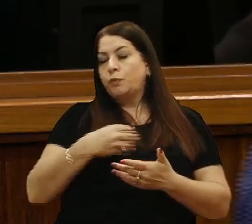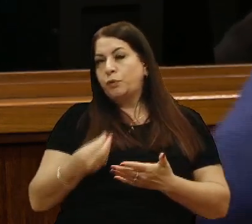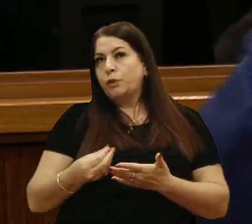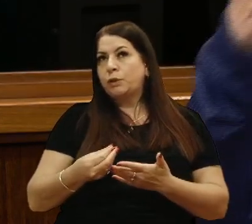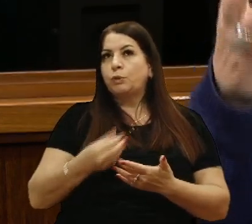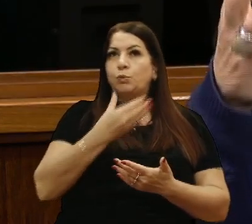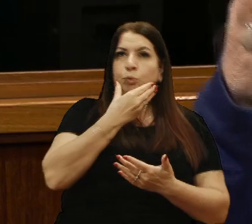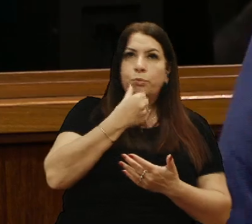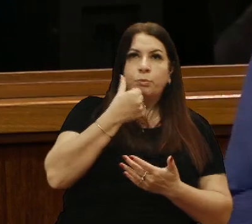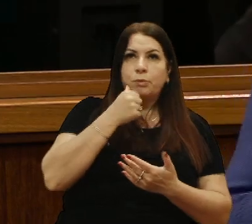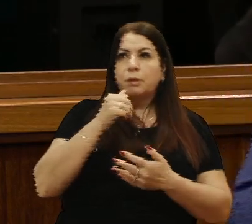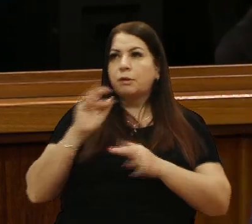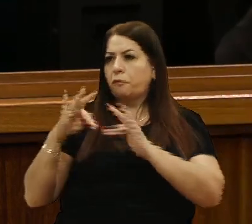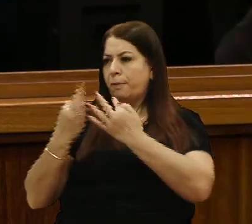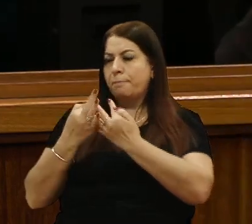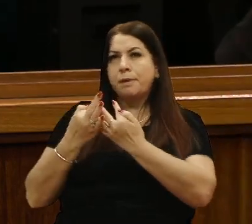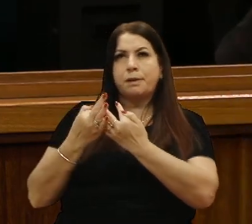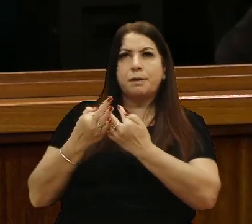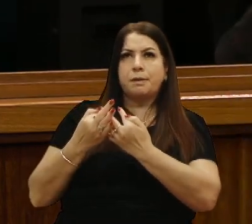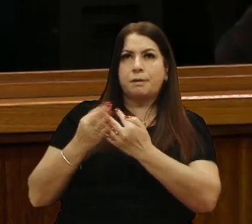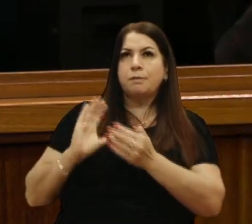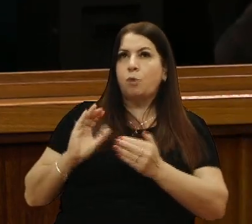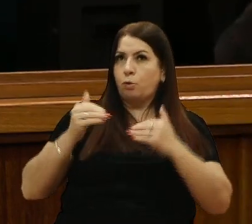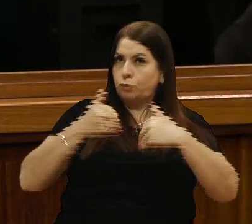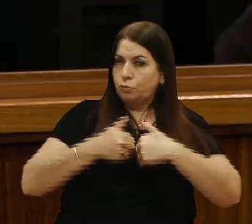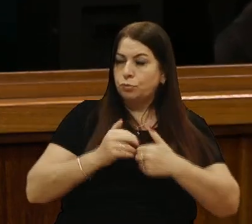uma filha, um parente, um TEA,